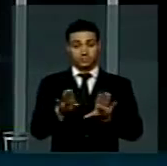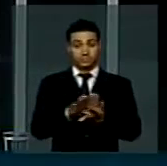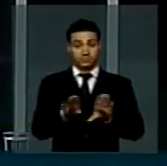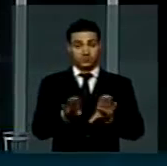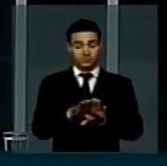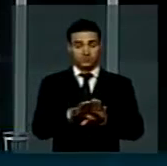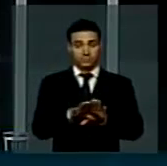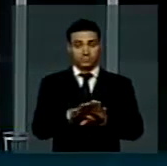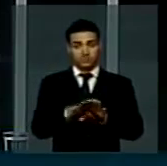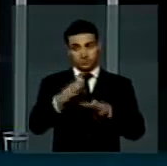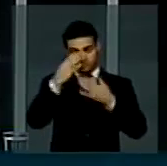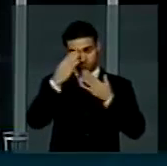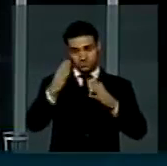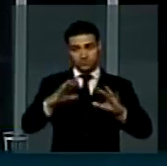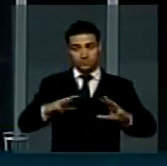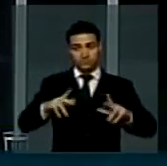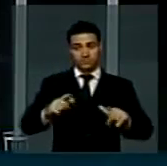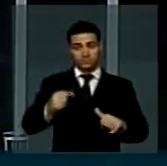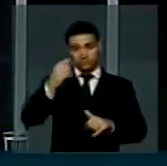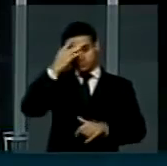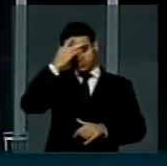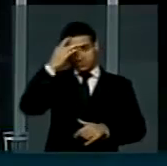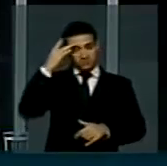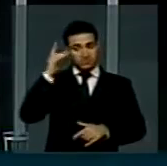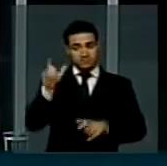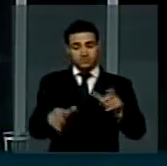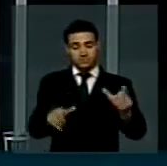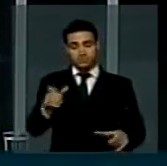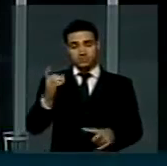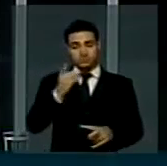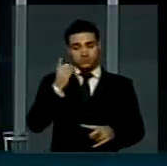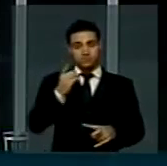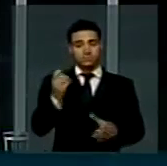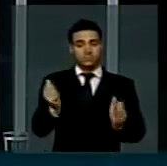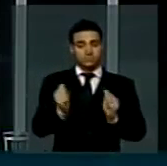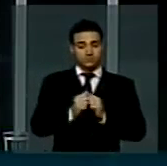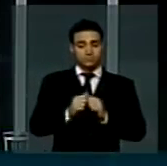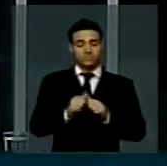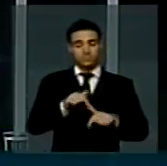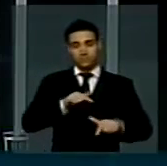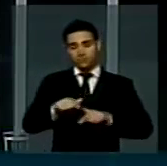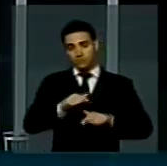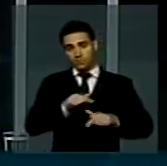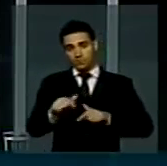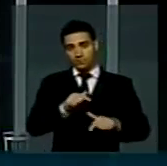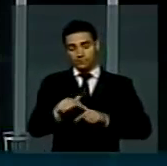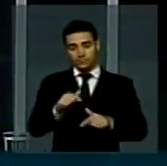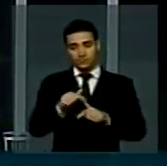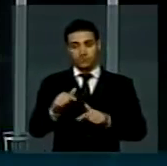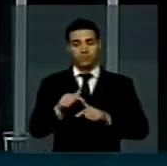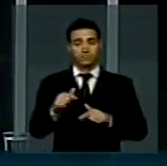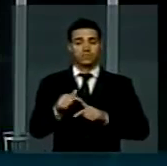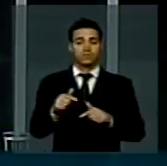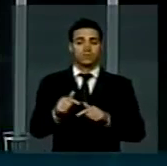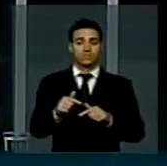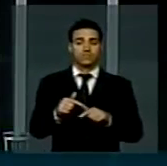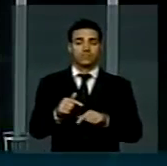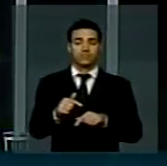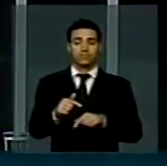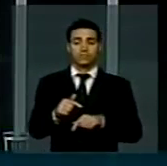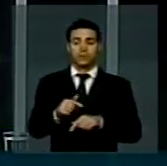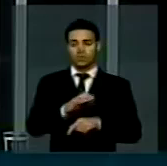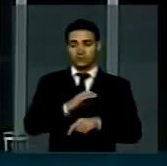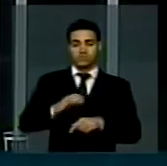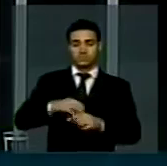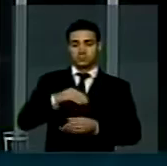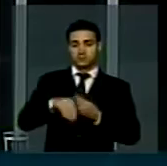também agradecer a todos os pares, todos que comigo trabalharam nesse trabalho durante a Comissão Mista de Orçamento,